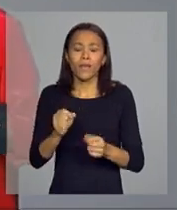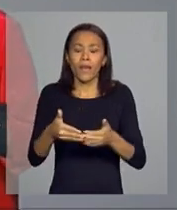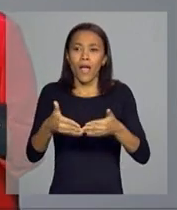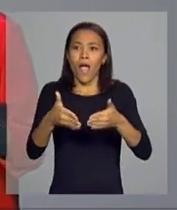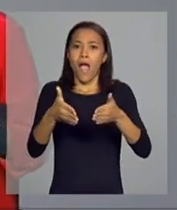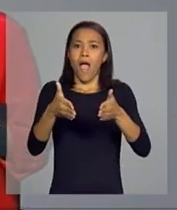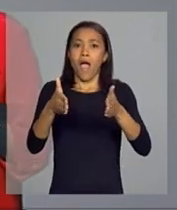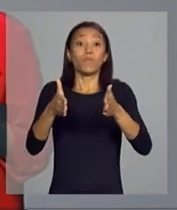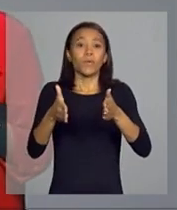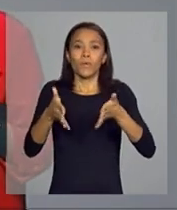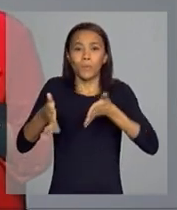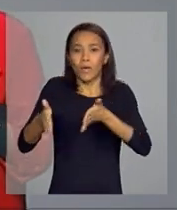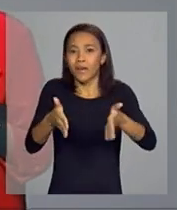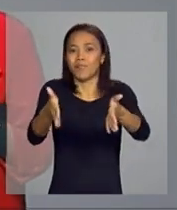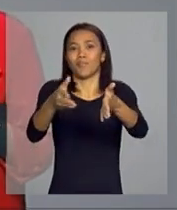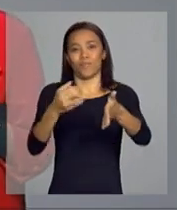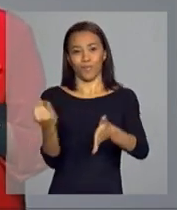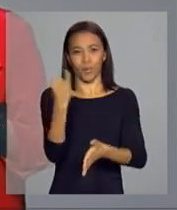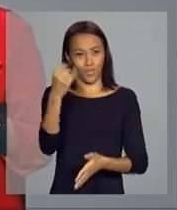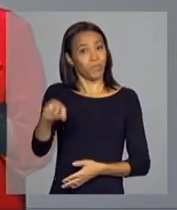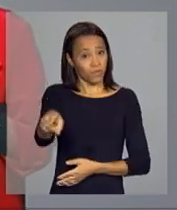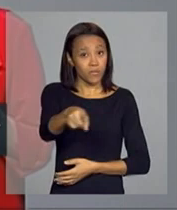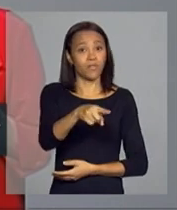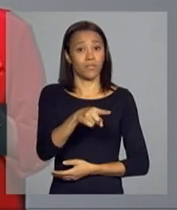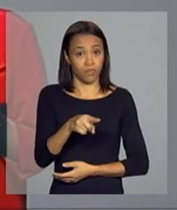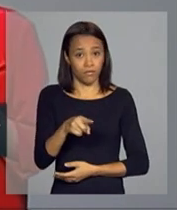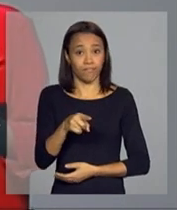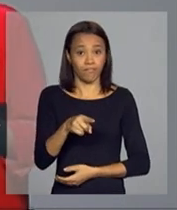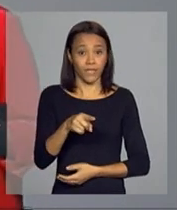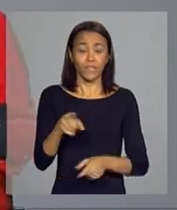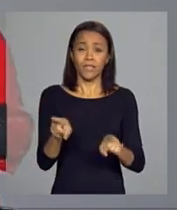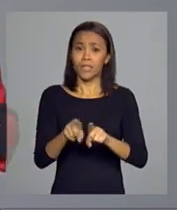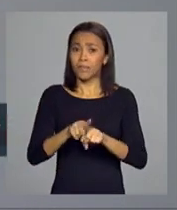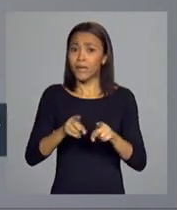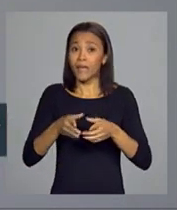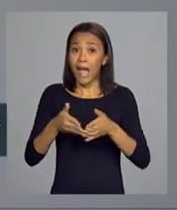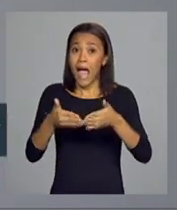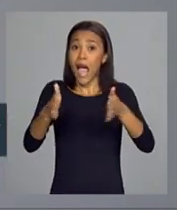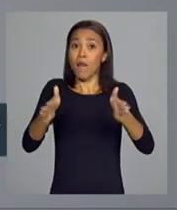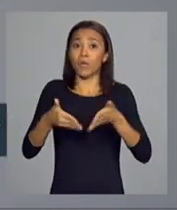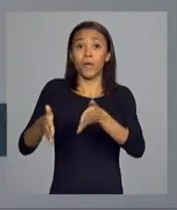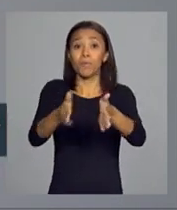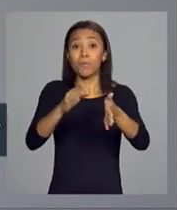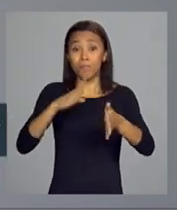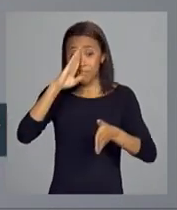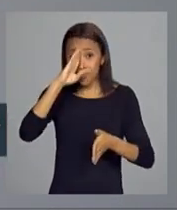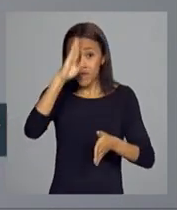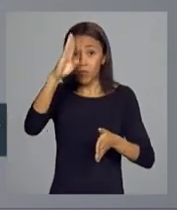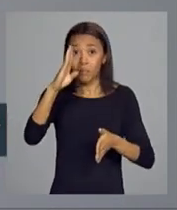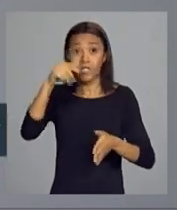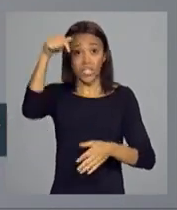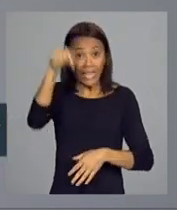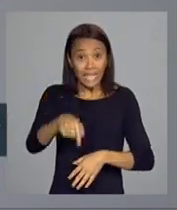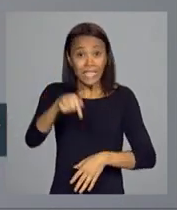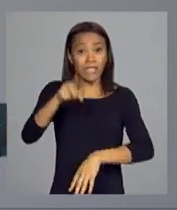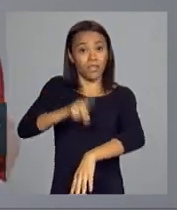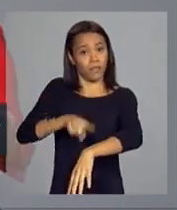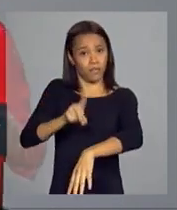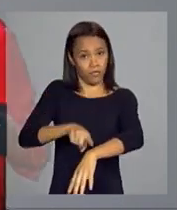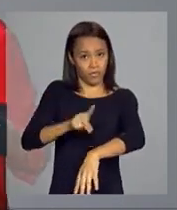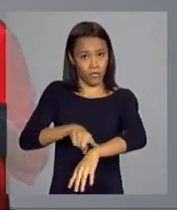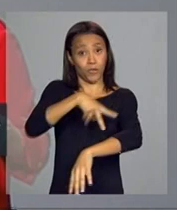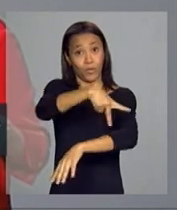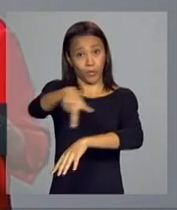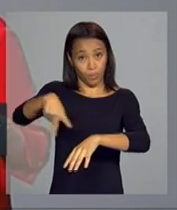caminho importante para vocês. E abre um caminho, principalmente nesse momento em que o país está.